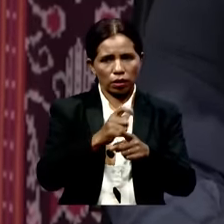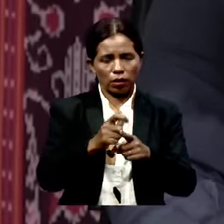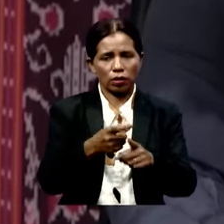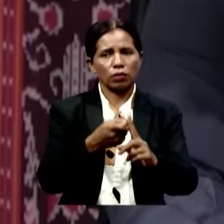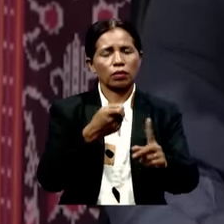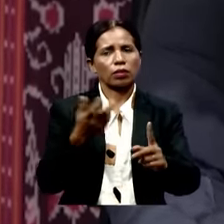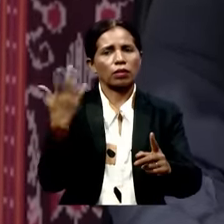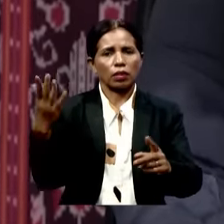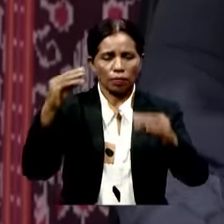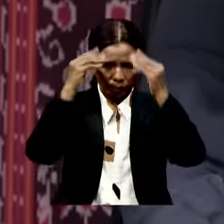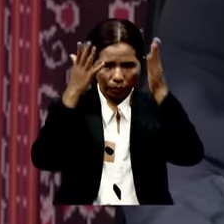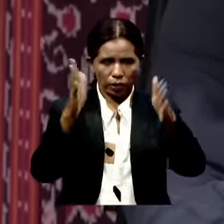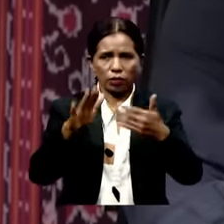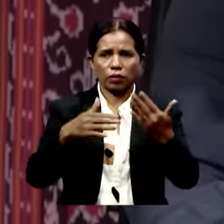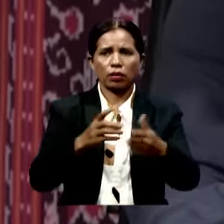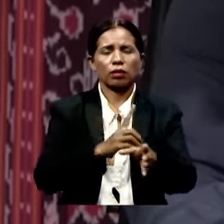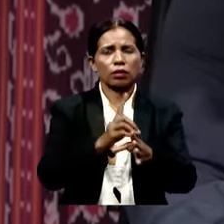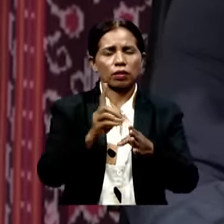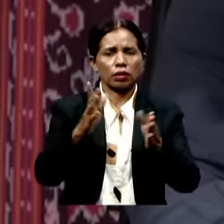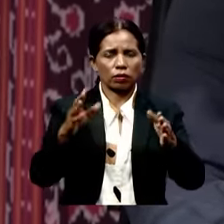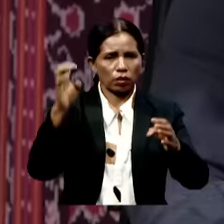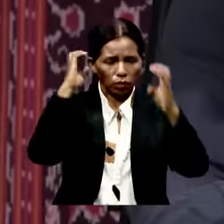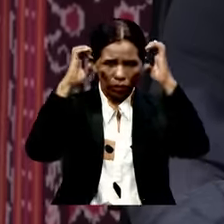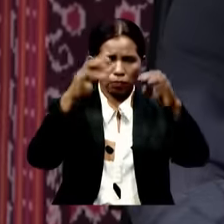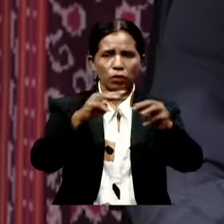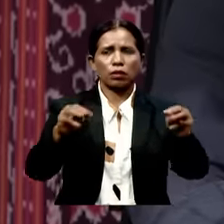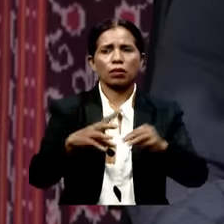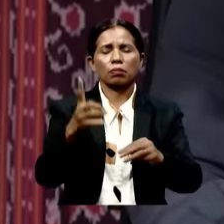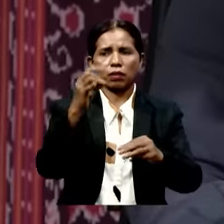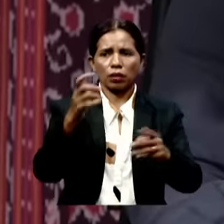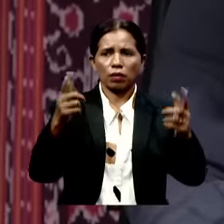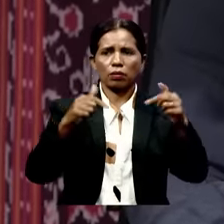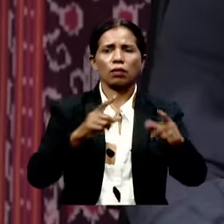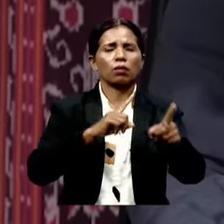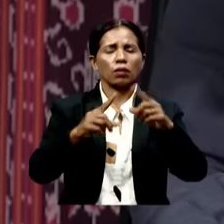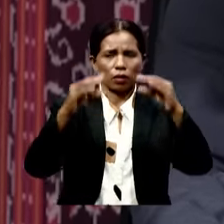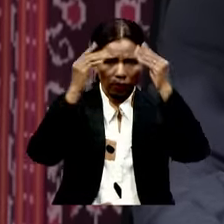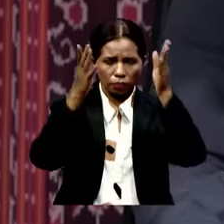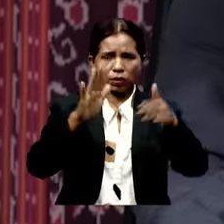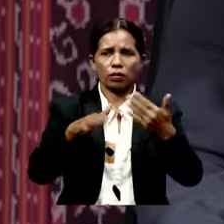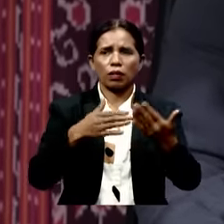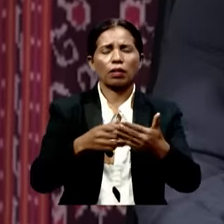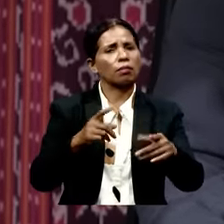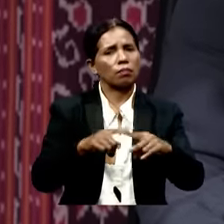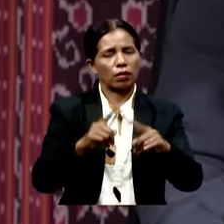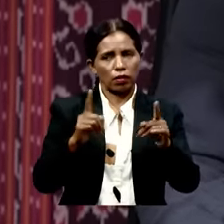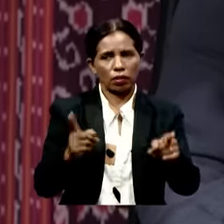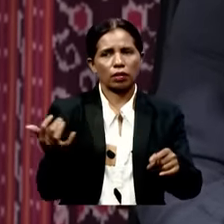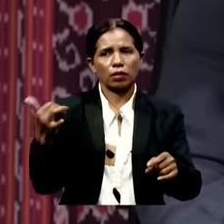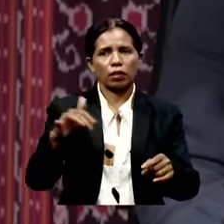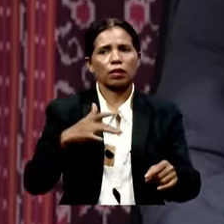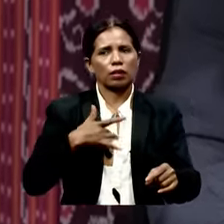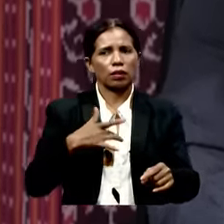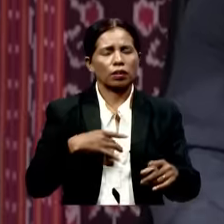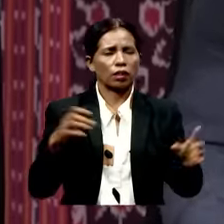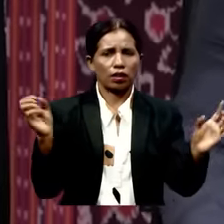ba como professor sira diretor educação município dili mai duni colia o professor sira mai be sira sente hanesan